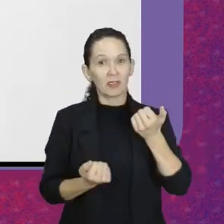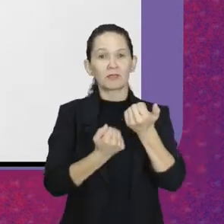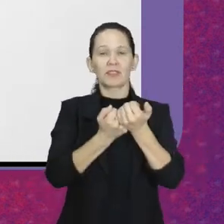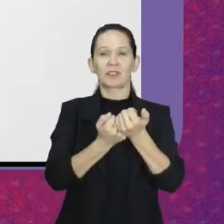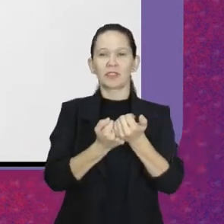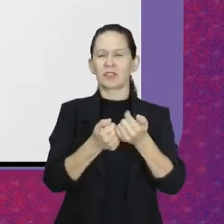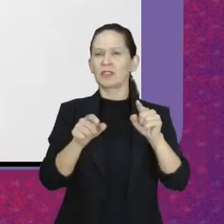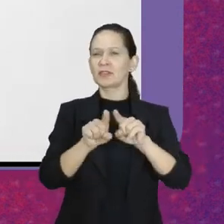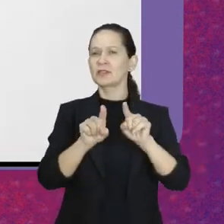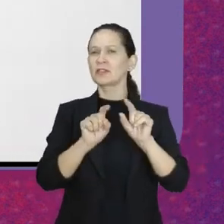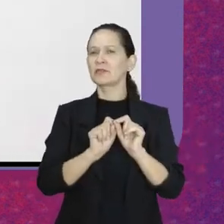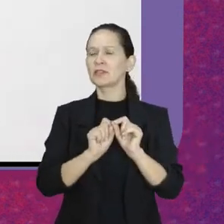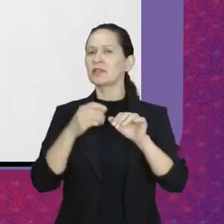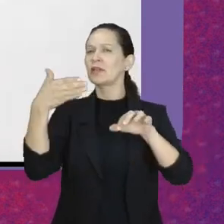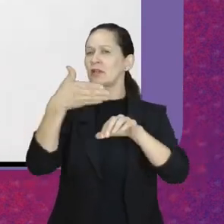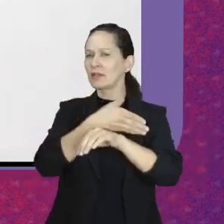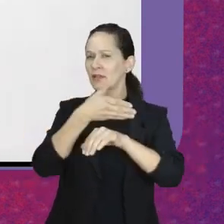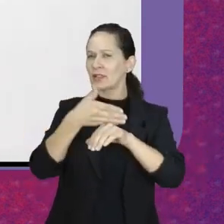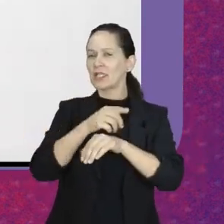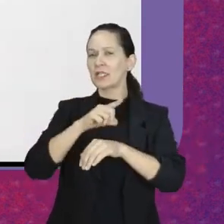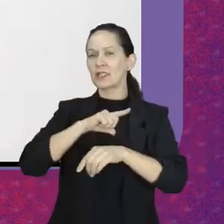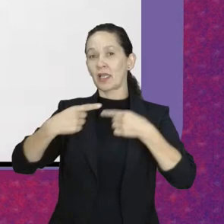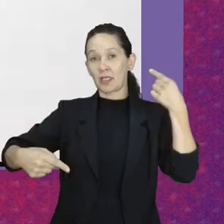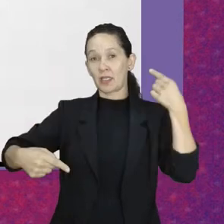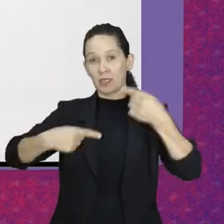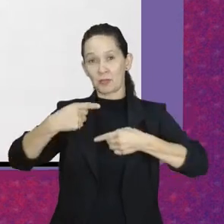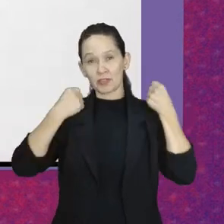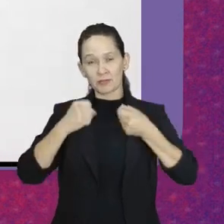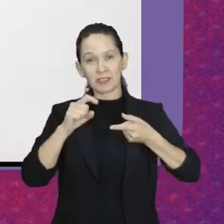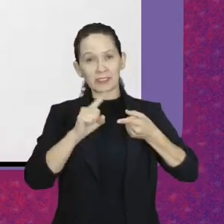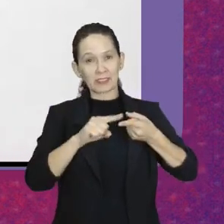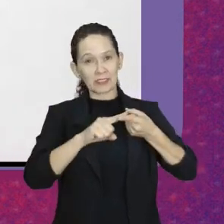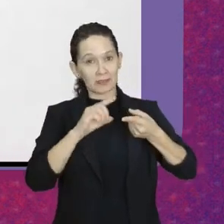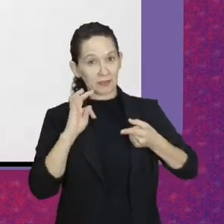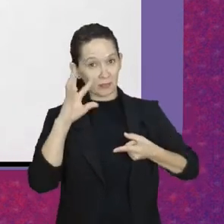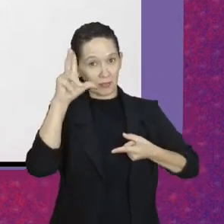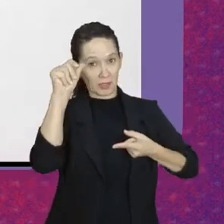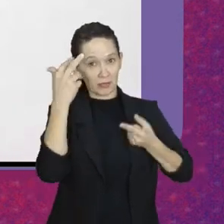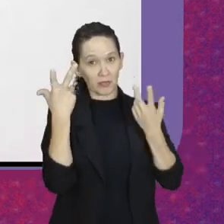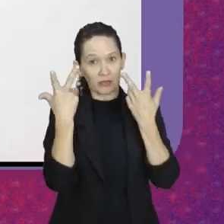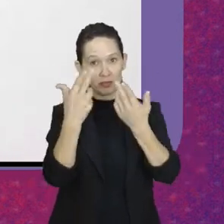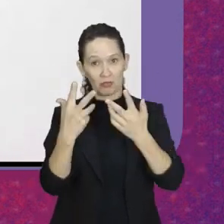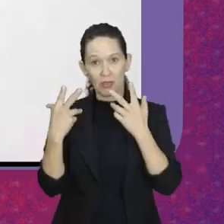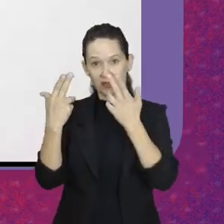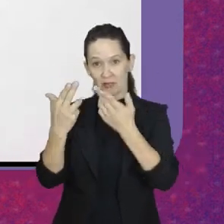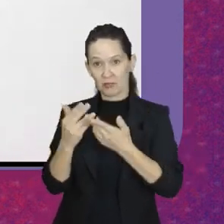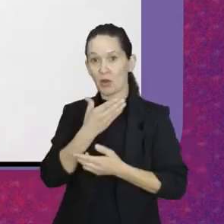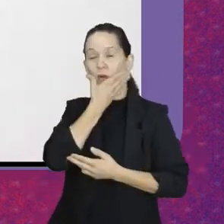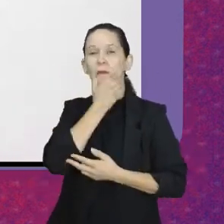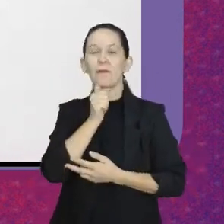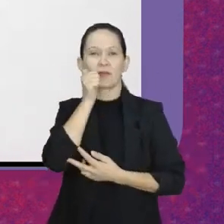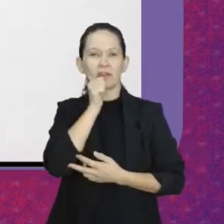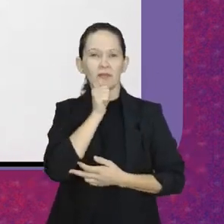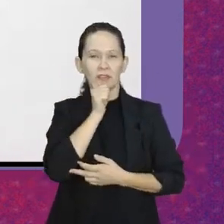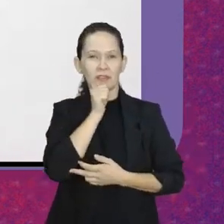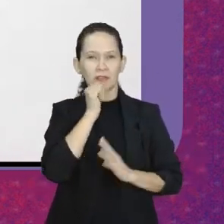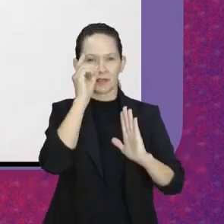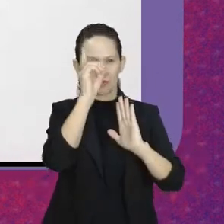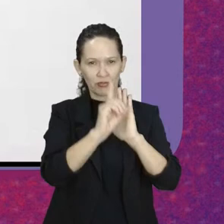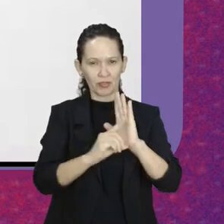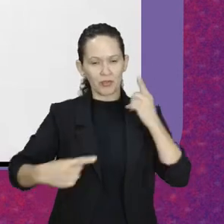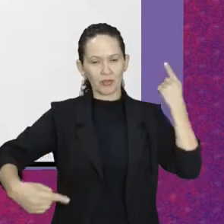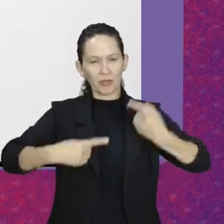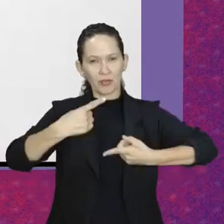sentido também elas têm que ser para todos e todas, né? Tem que ser